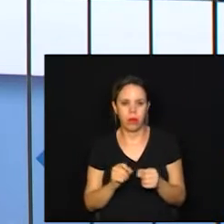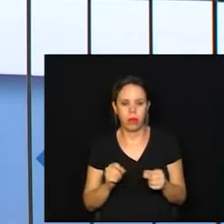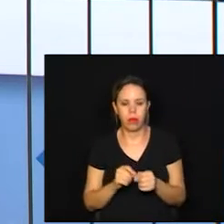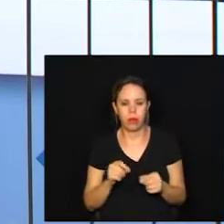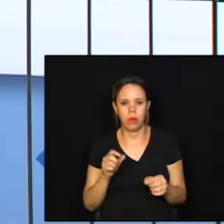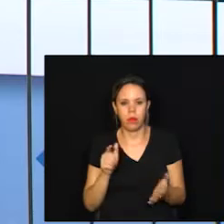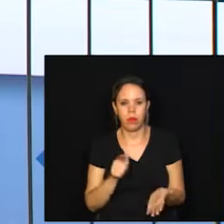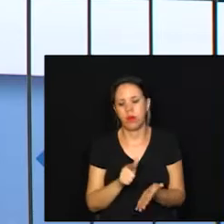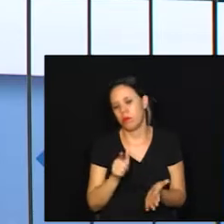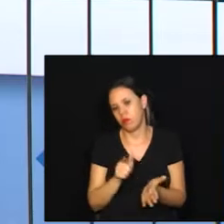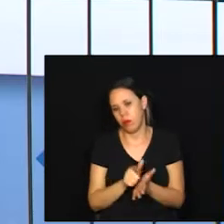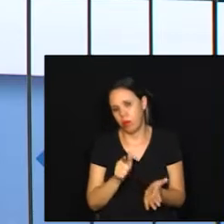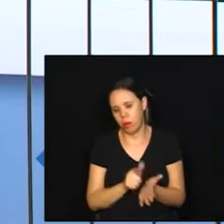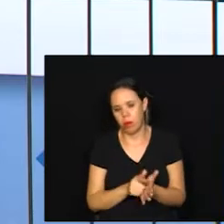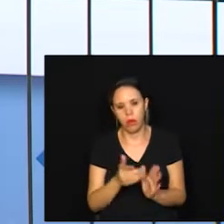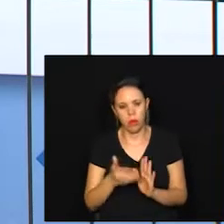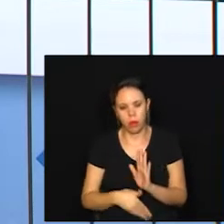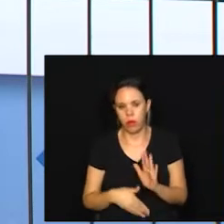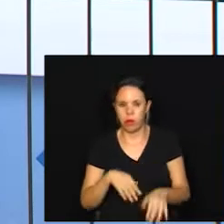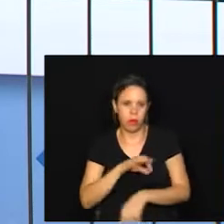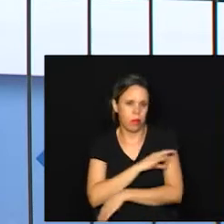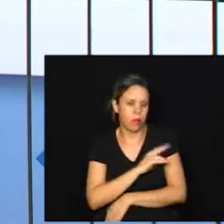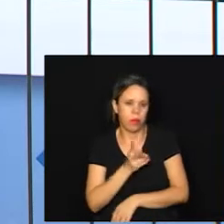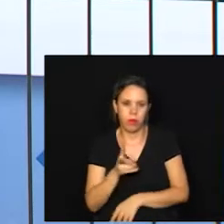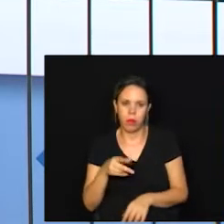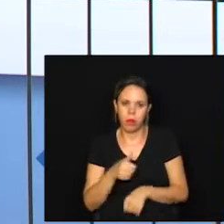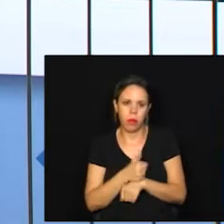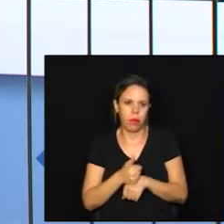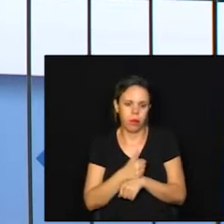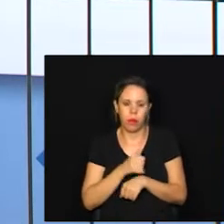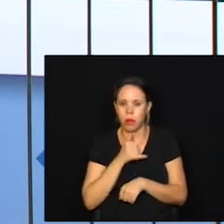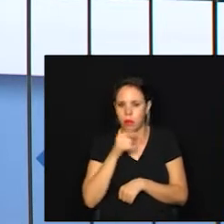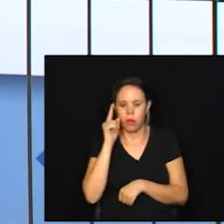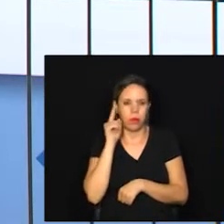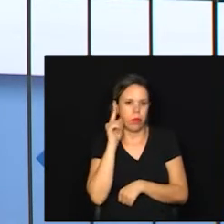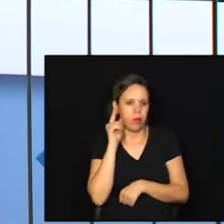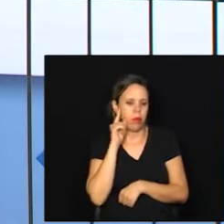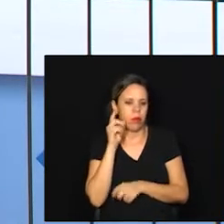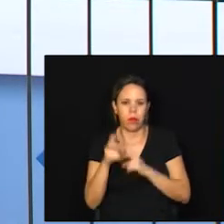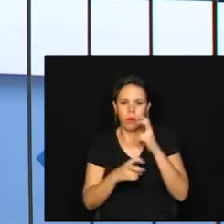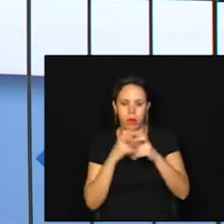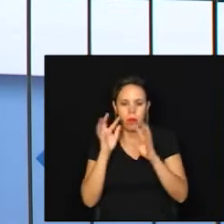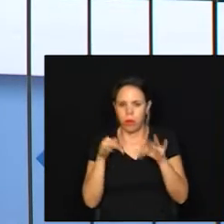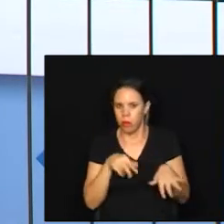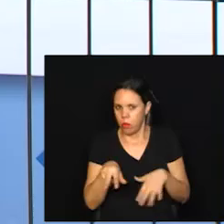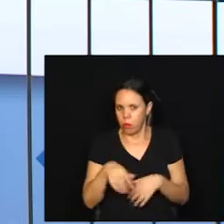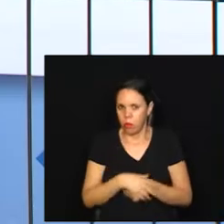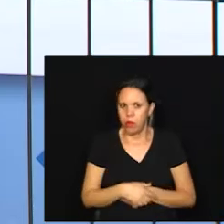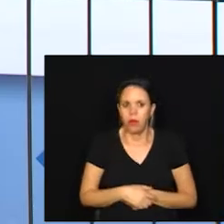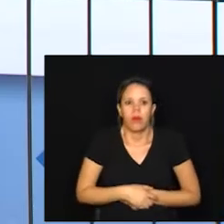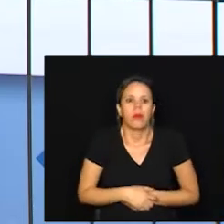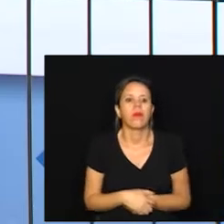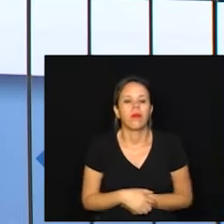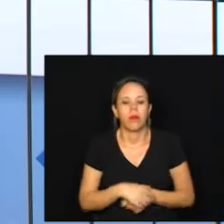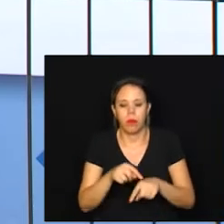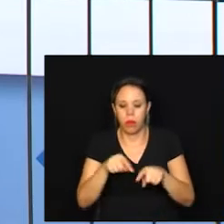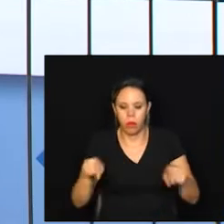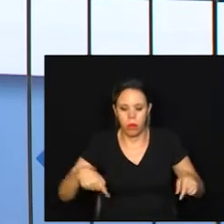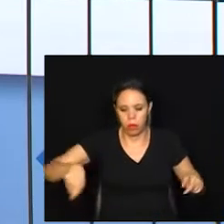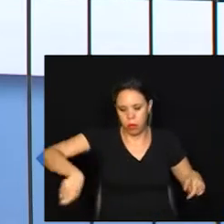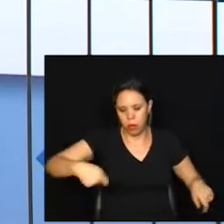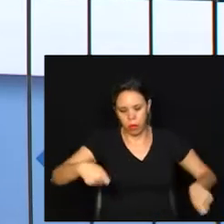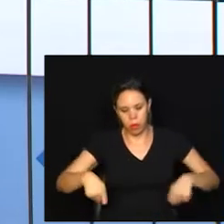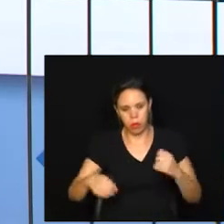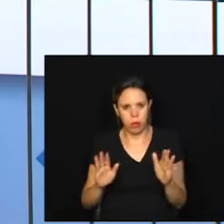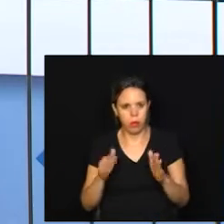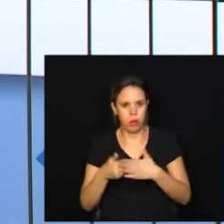da Prefeitura. Também mantém um eletricista no parque todos os dias, inclusive aos finais de semana. As quadras de tênis ficarão